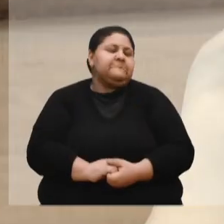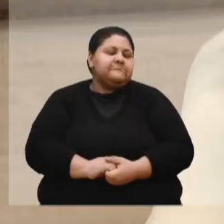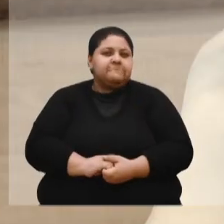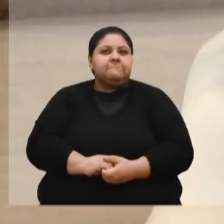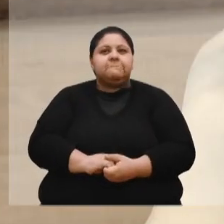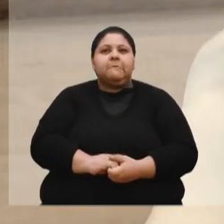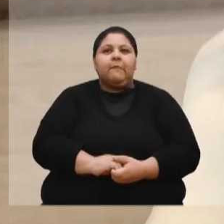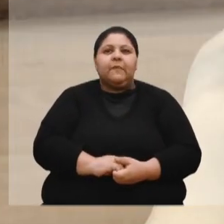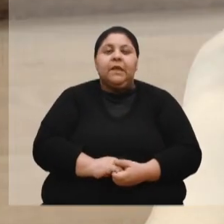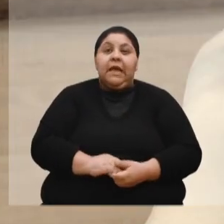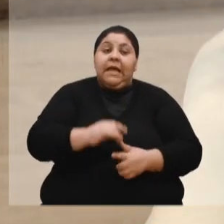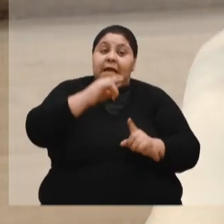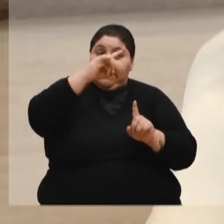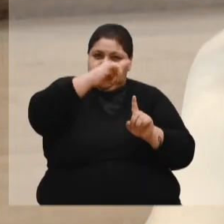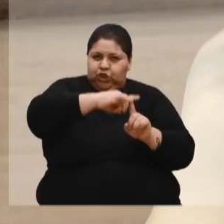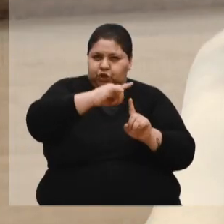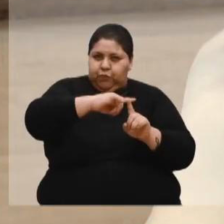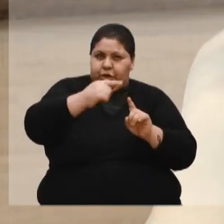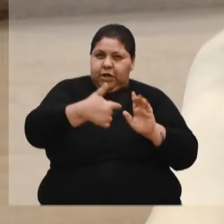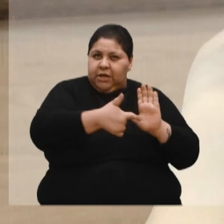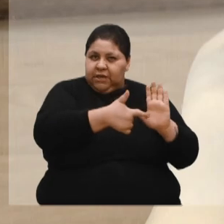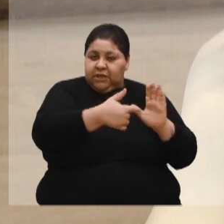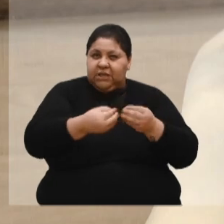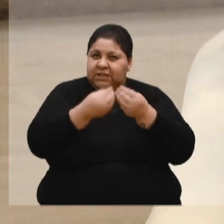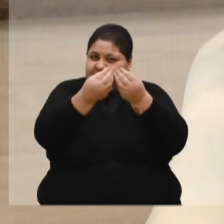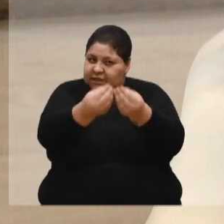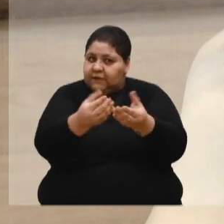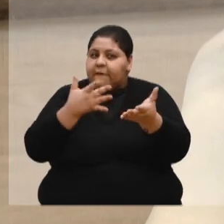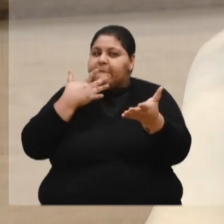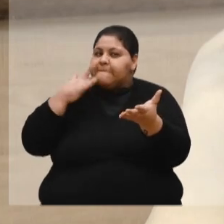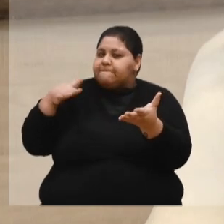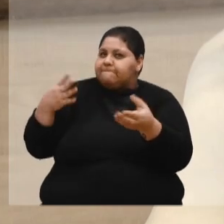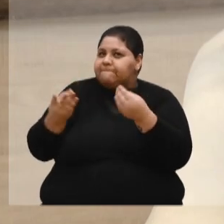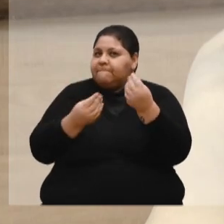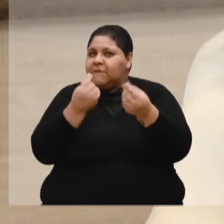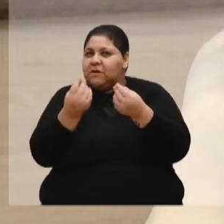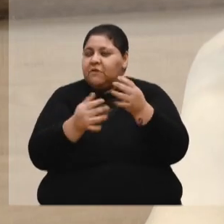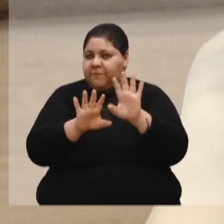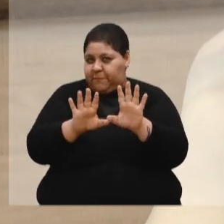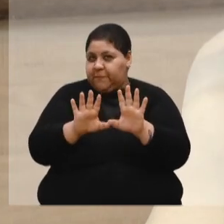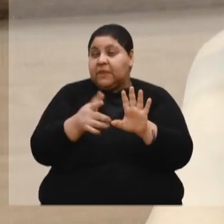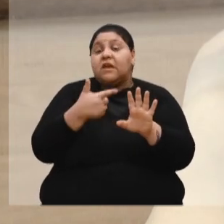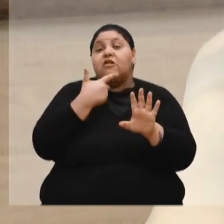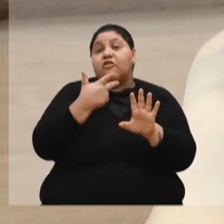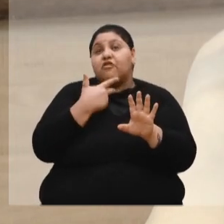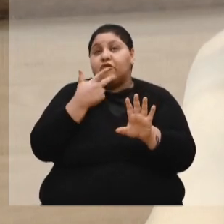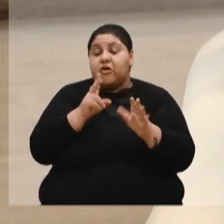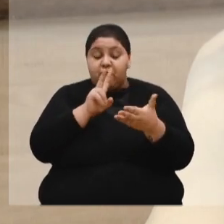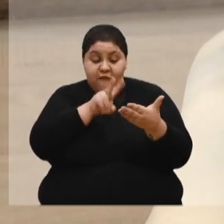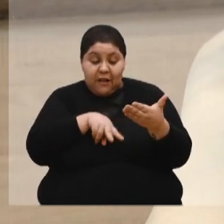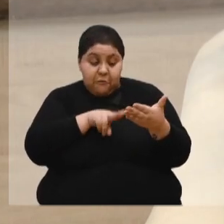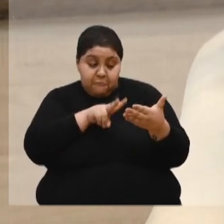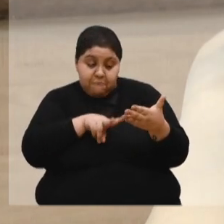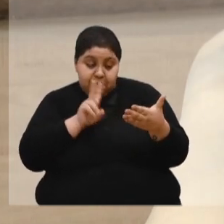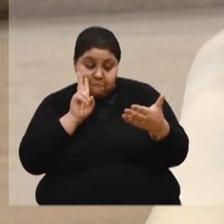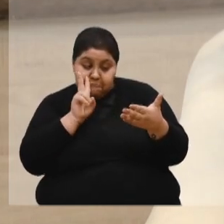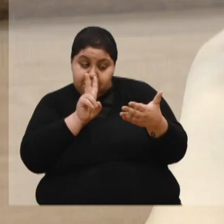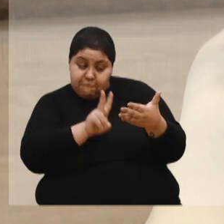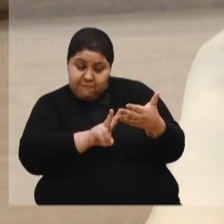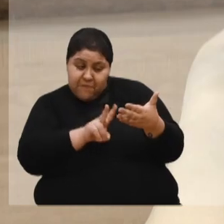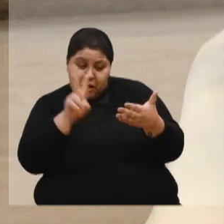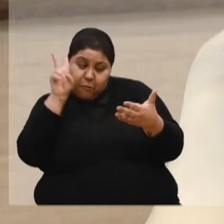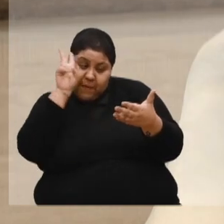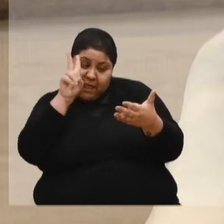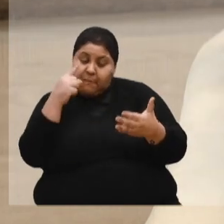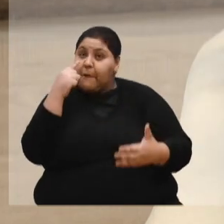esse traço, assim, e esse tipo dado aqui para a criança, Esse roxo, eu confesso a ti que eu olho assim, eu me